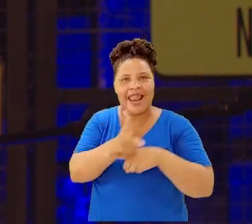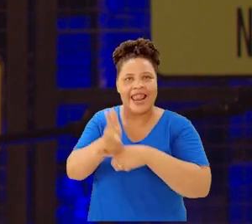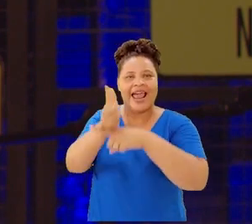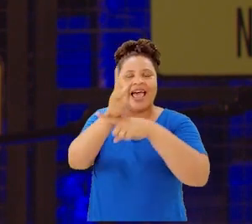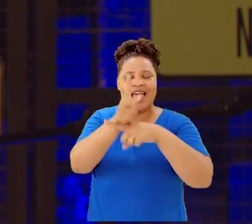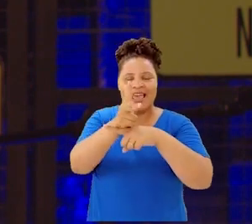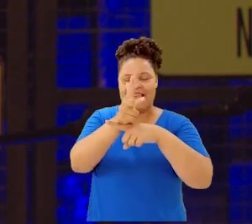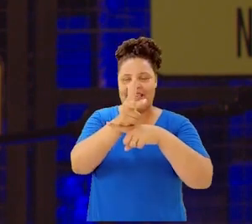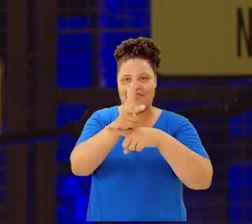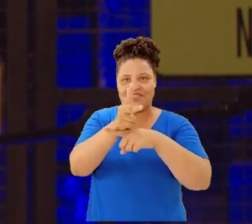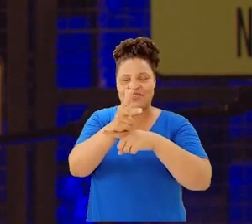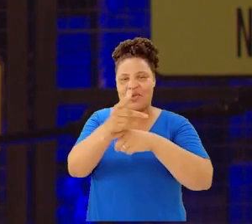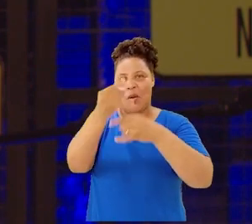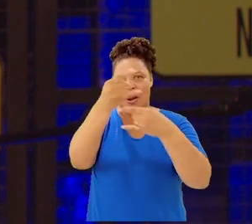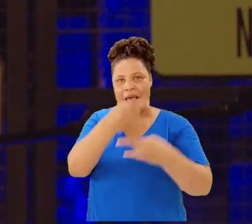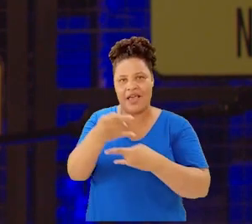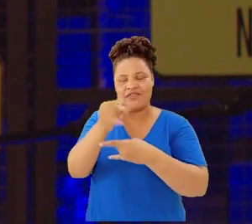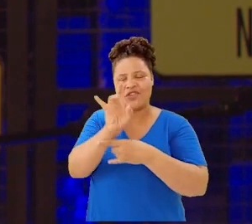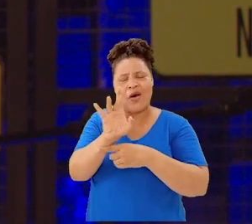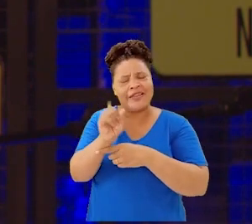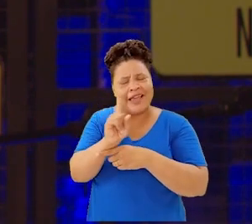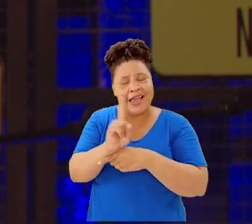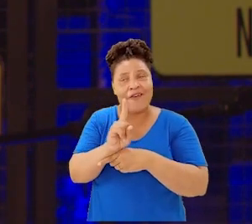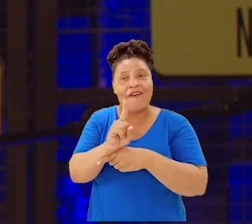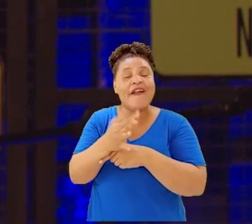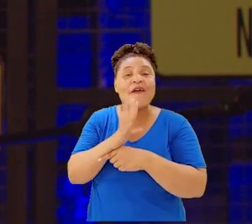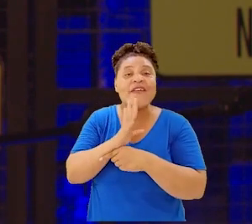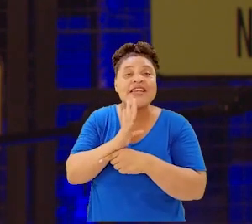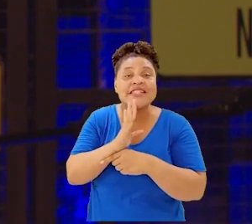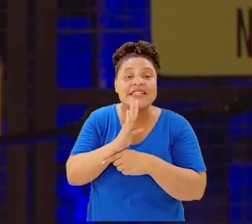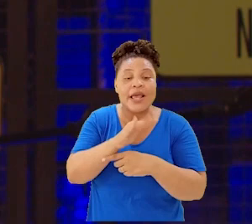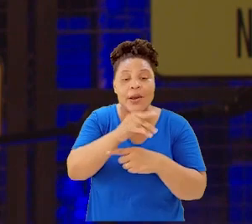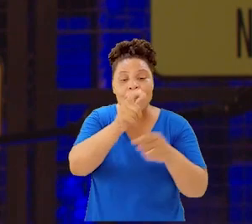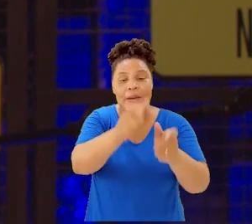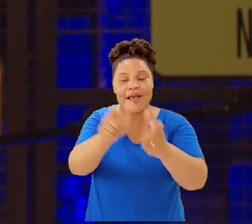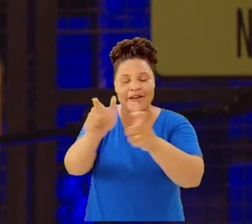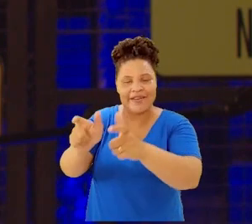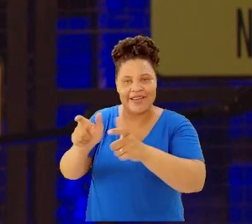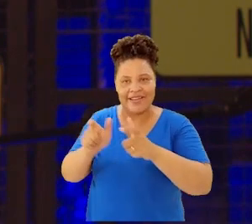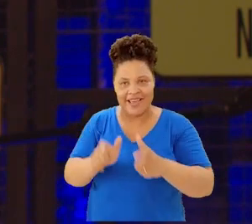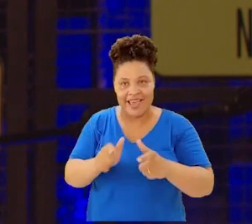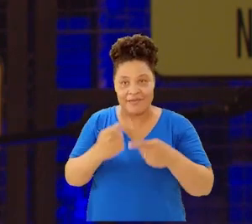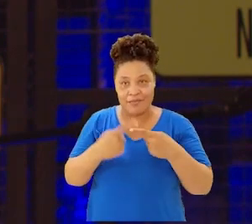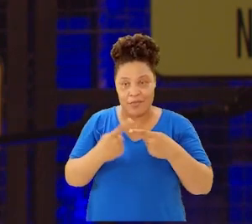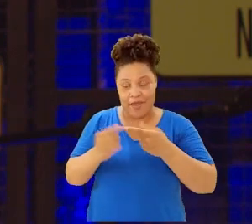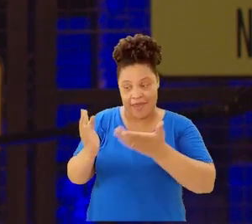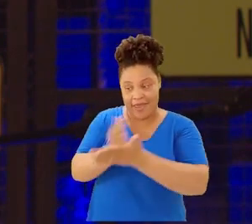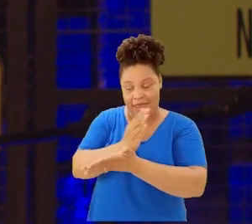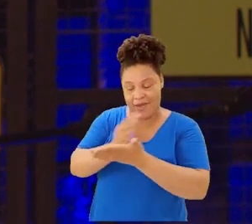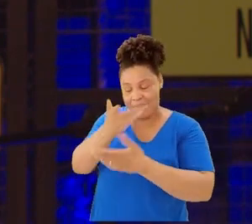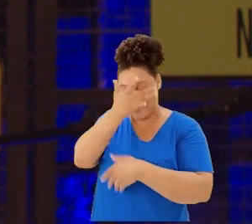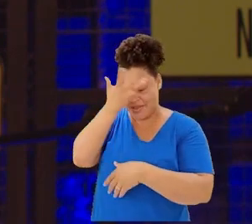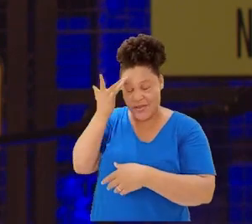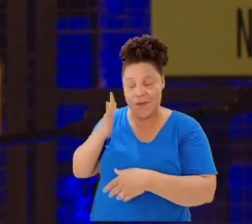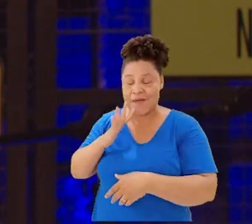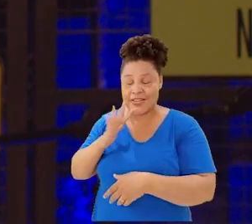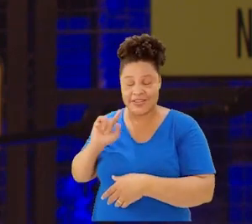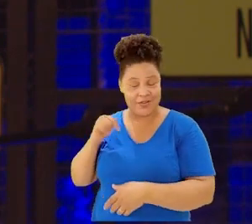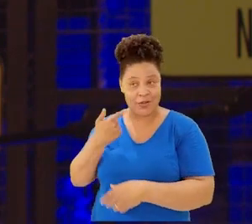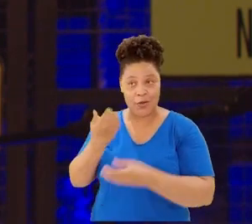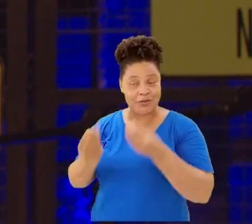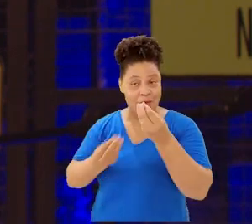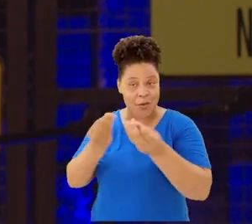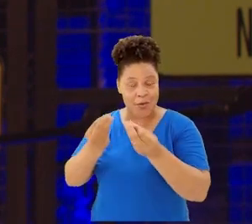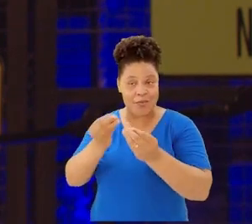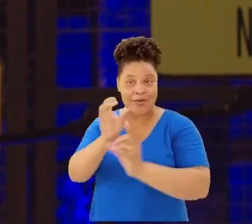Em outros espaços. Conhecer também a galera que... Geralmente, na verdade, muita gente conheceu a gente através da internet nesse